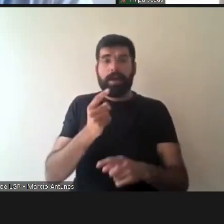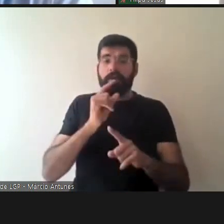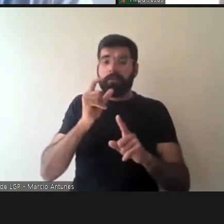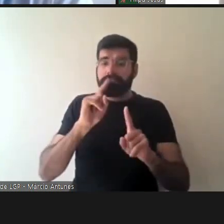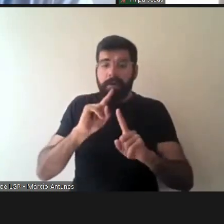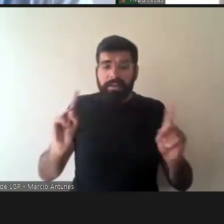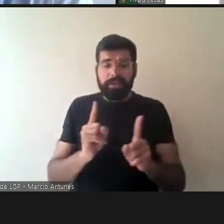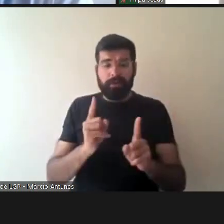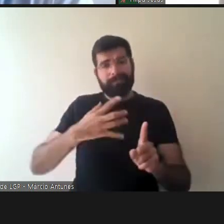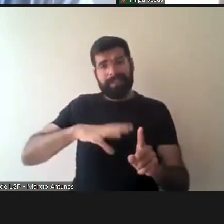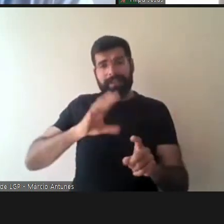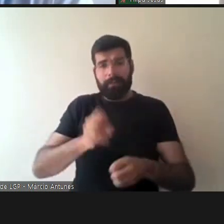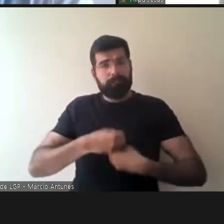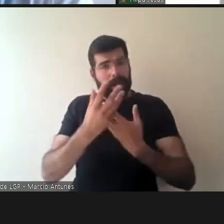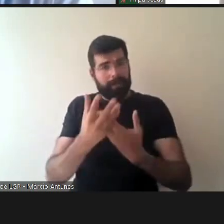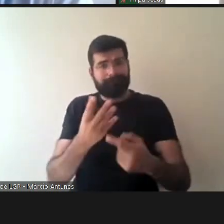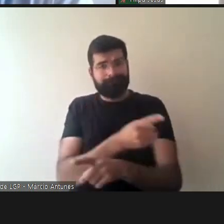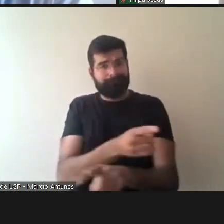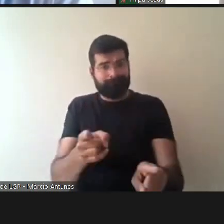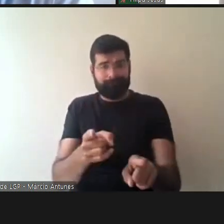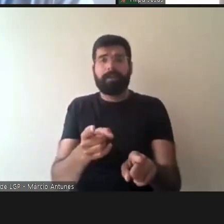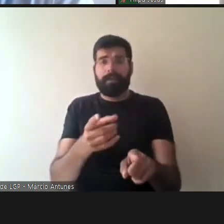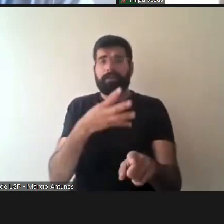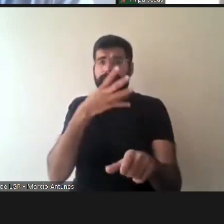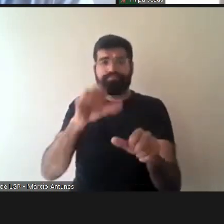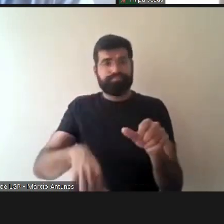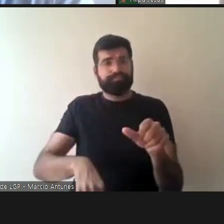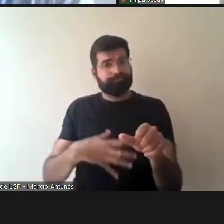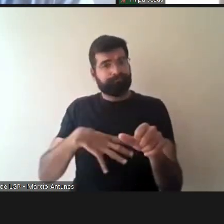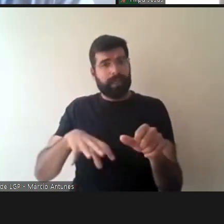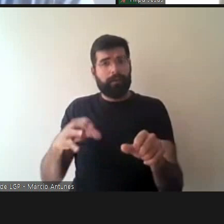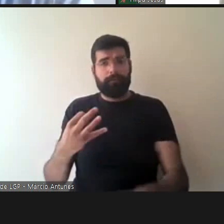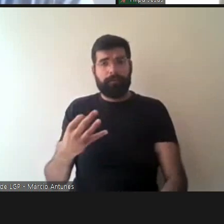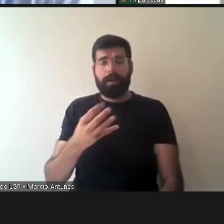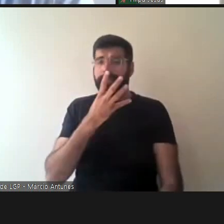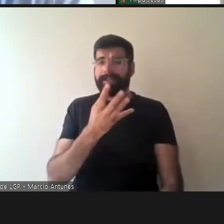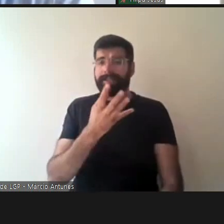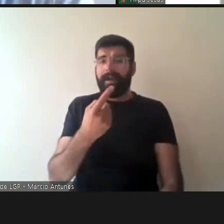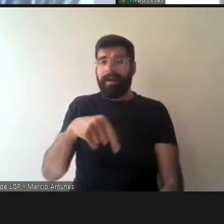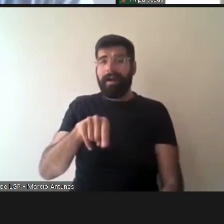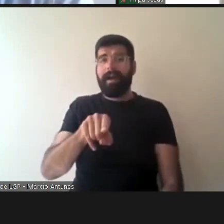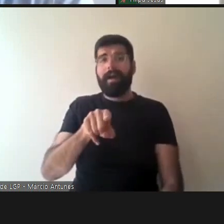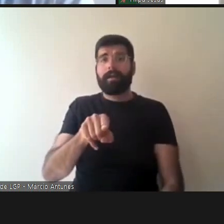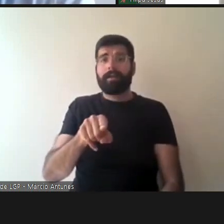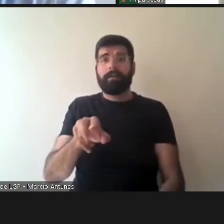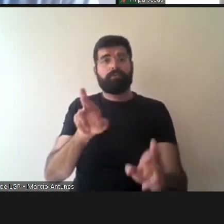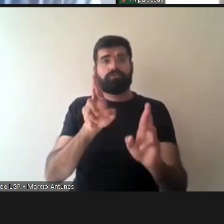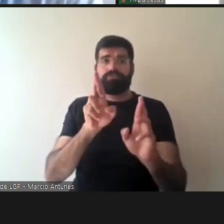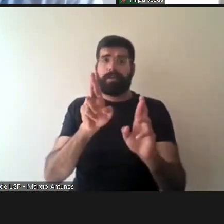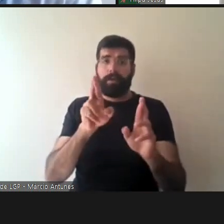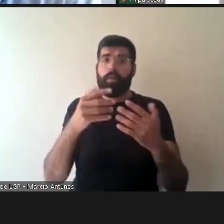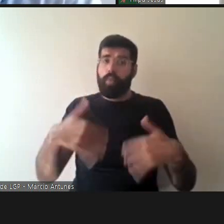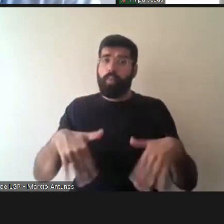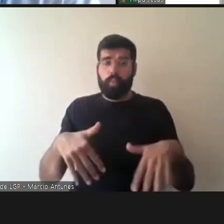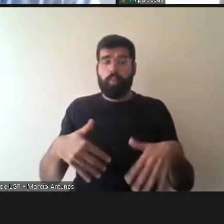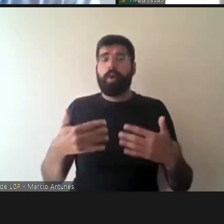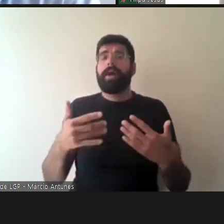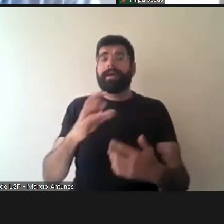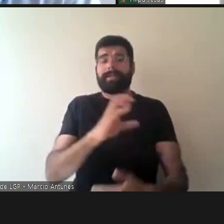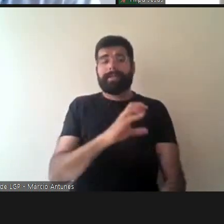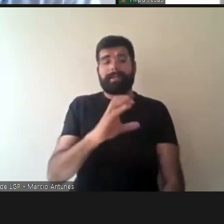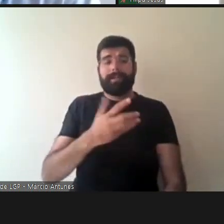para partilhar convosco, dizendo que temos aqui uma forte expectativa e as CCDRs neste